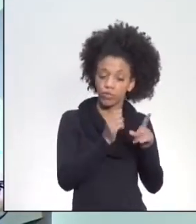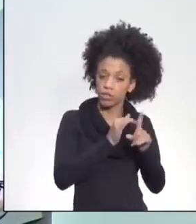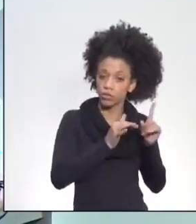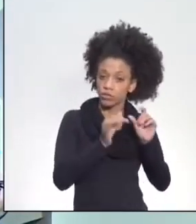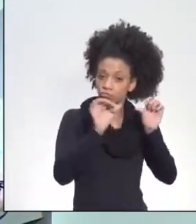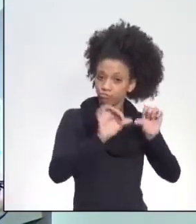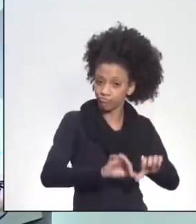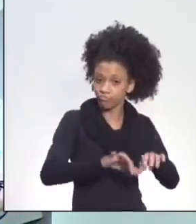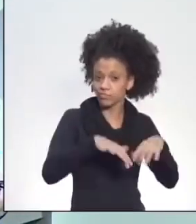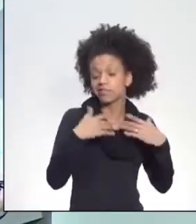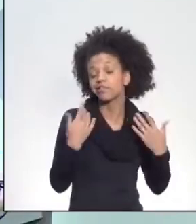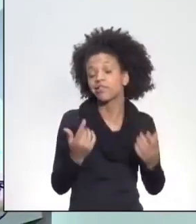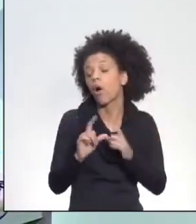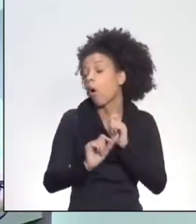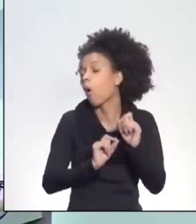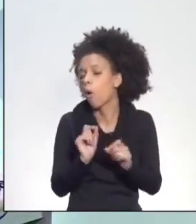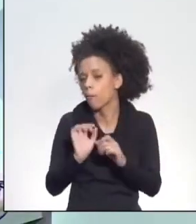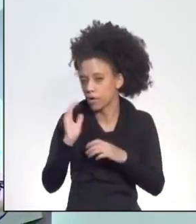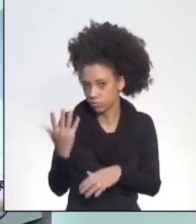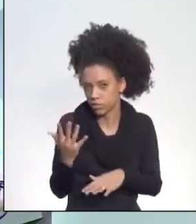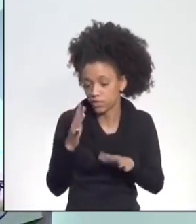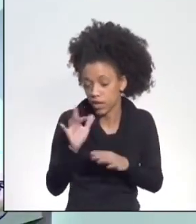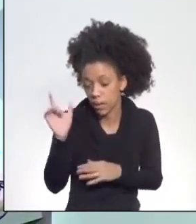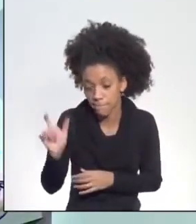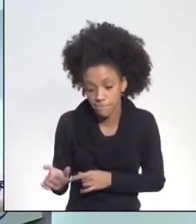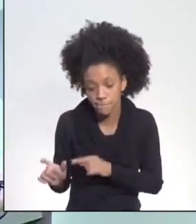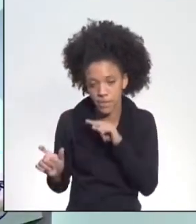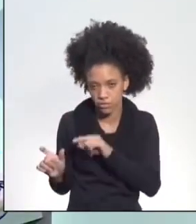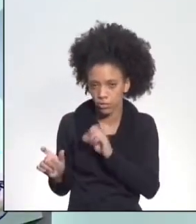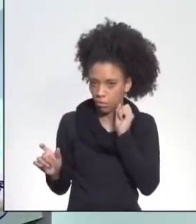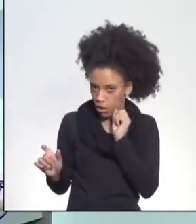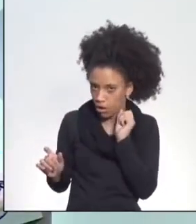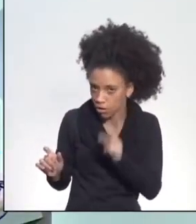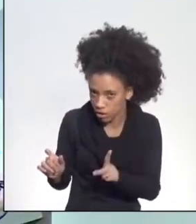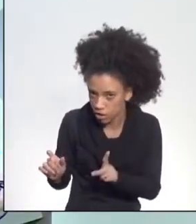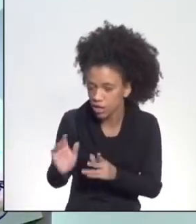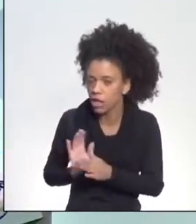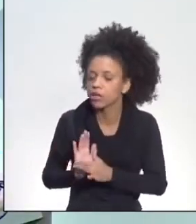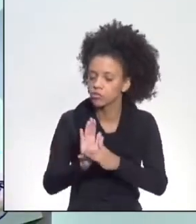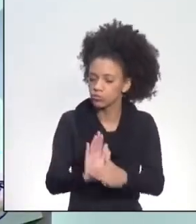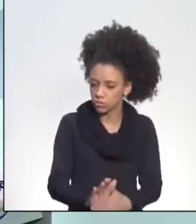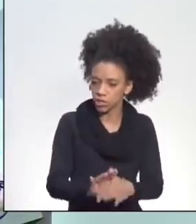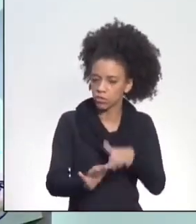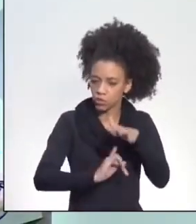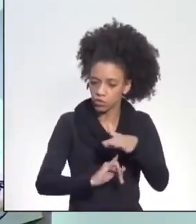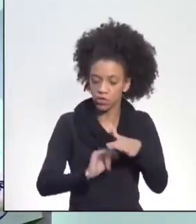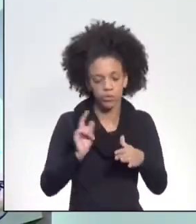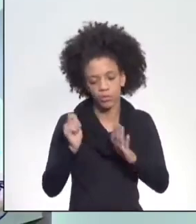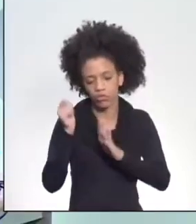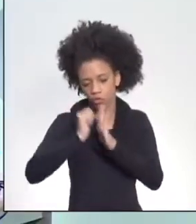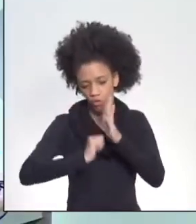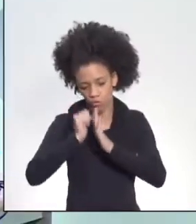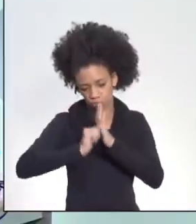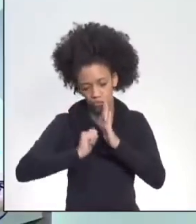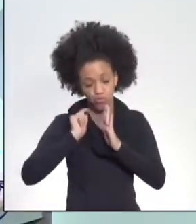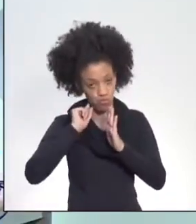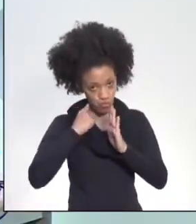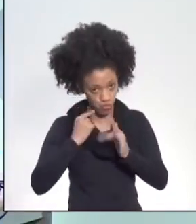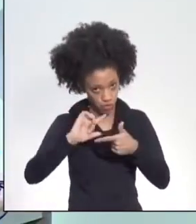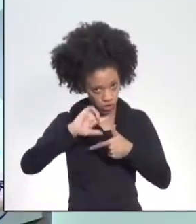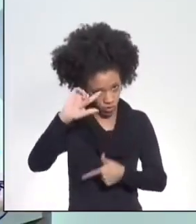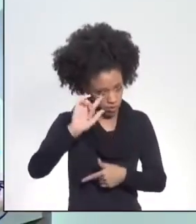partir do momento em que a pessoa, tá, ok, se você está ajudando uma instituição, então eu não vou pichar, eu não vou sujar a sua